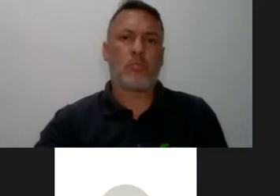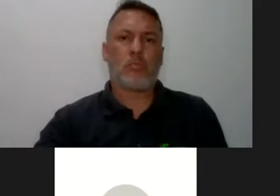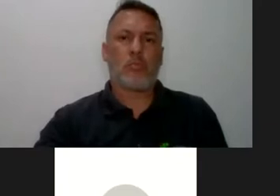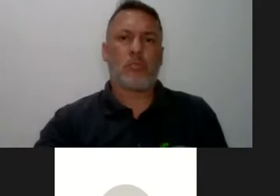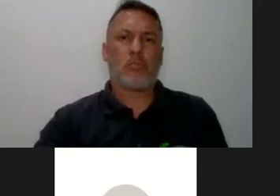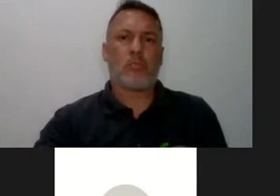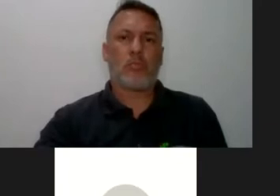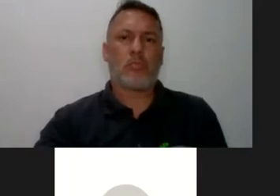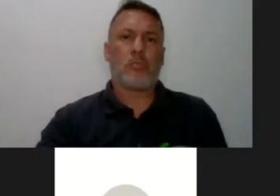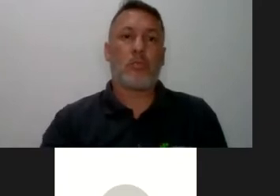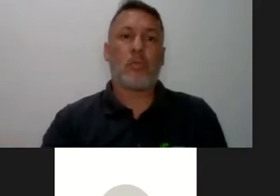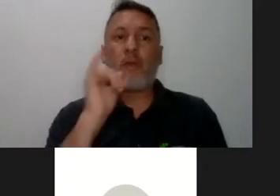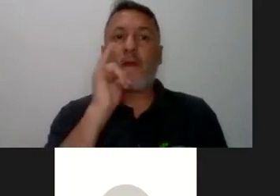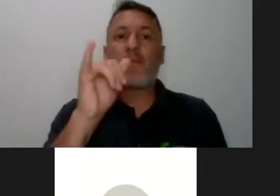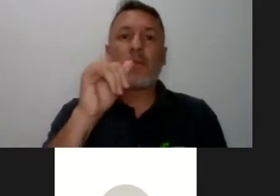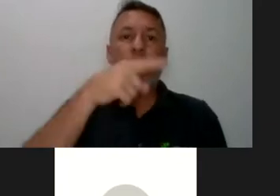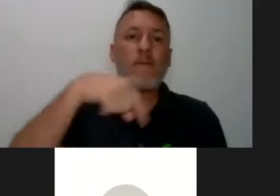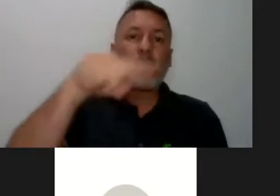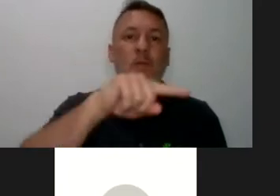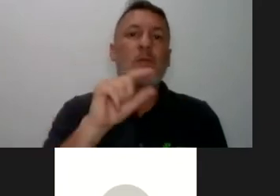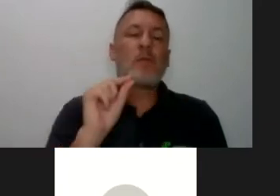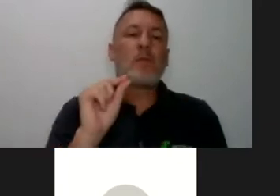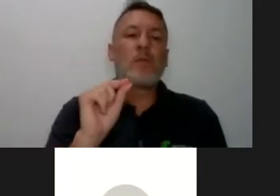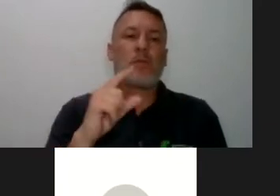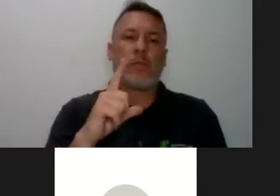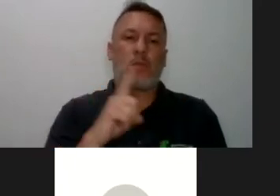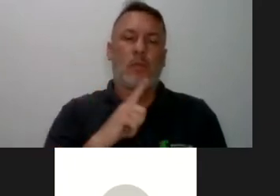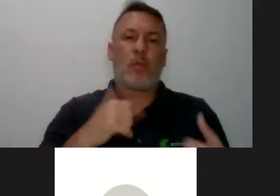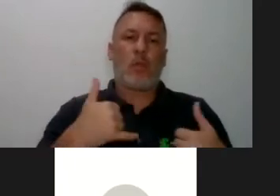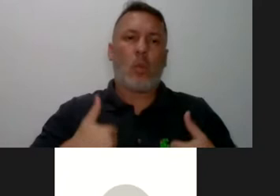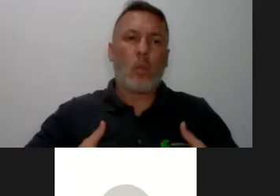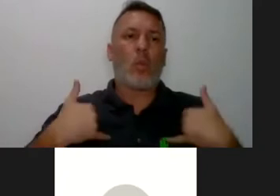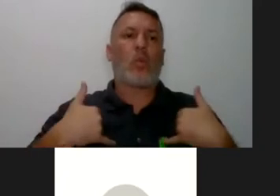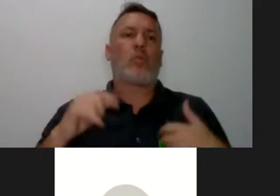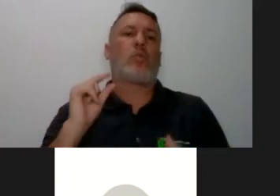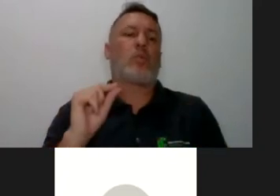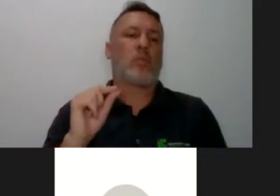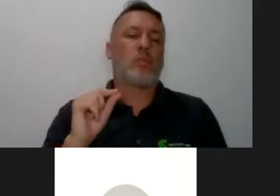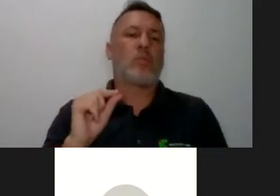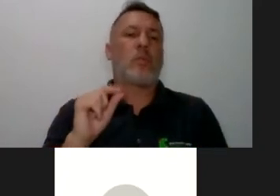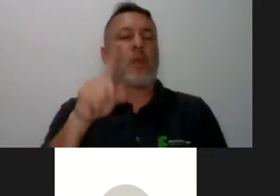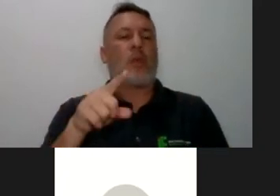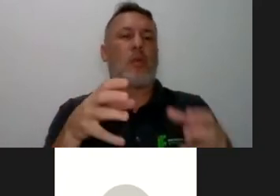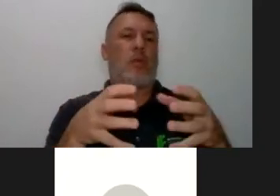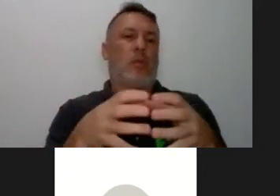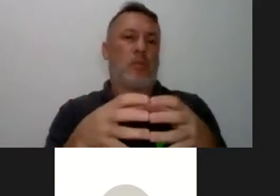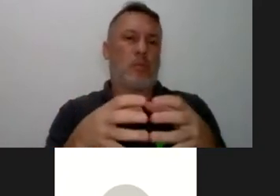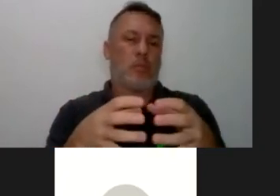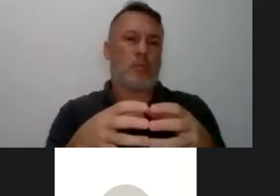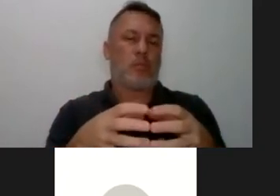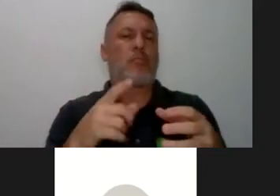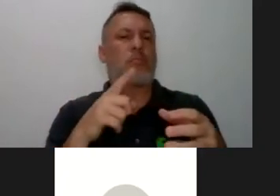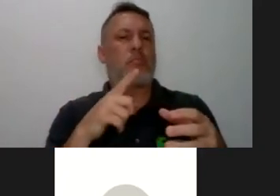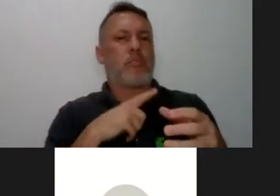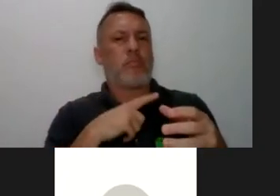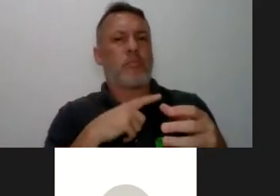todos vocês que me sinto extremamente orgulhoso pela equipe, pelo time,